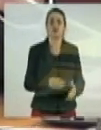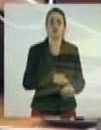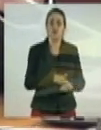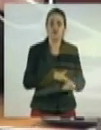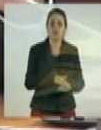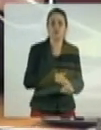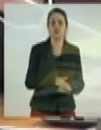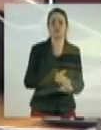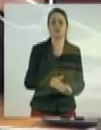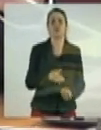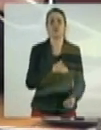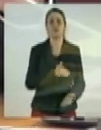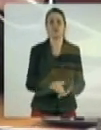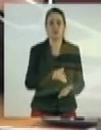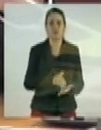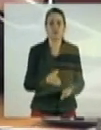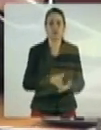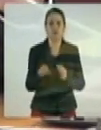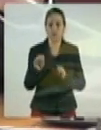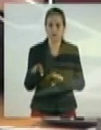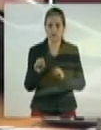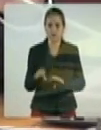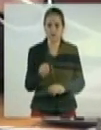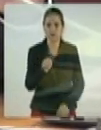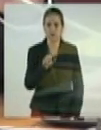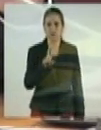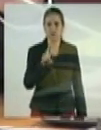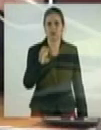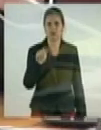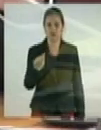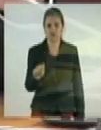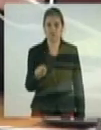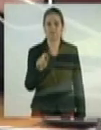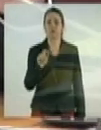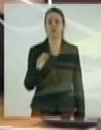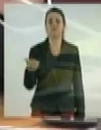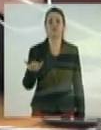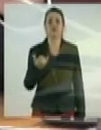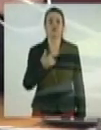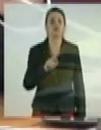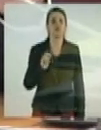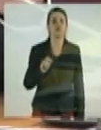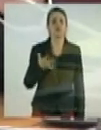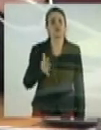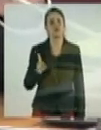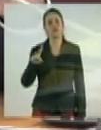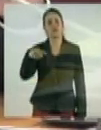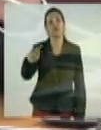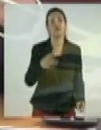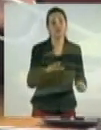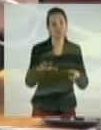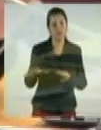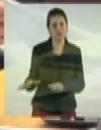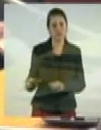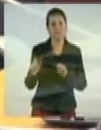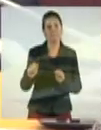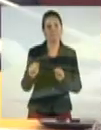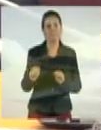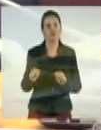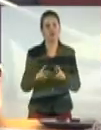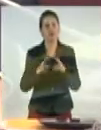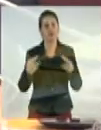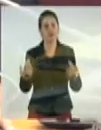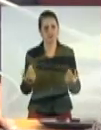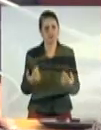a dout uria e ela sinalizou que talvez semana que vem pode estar recebendo essa